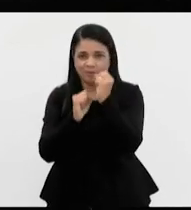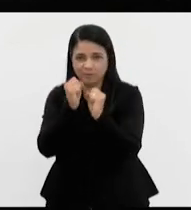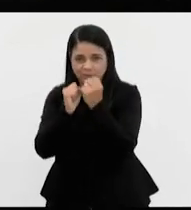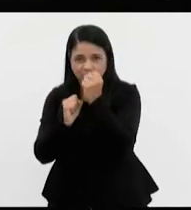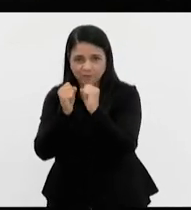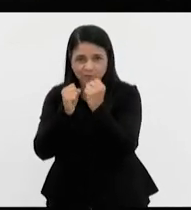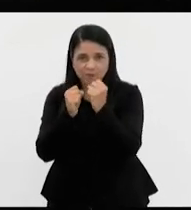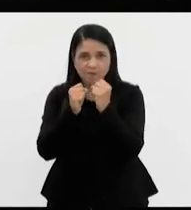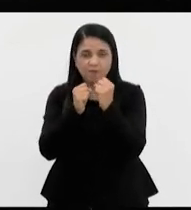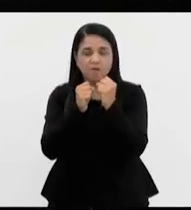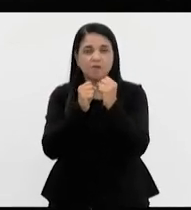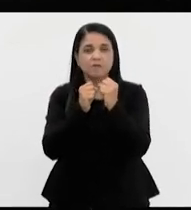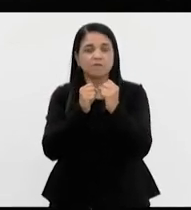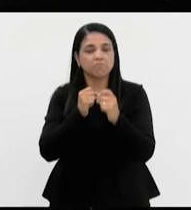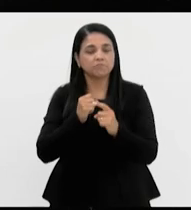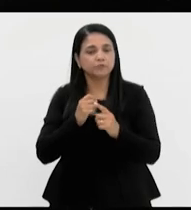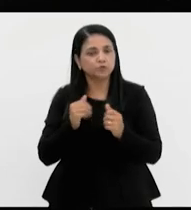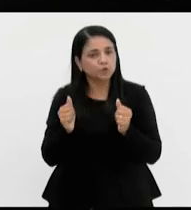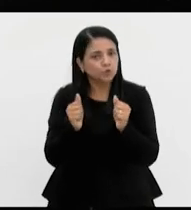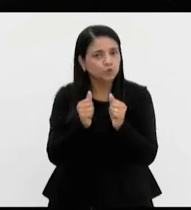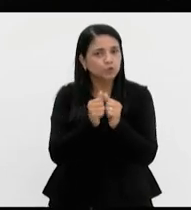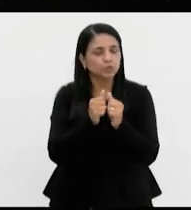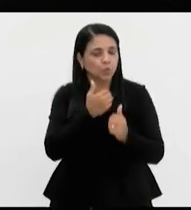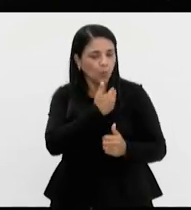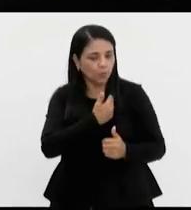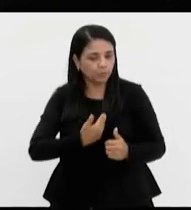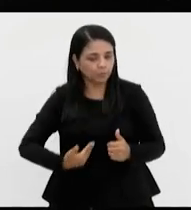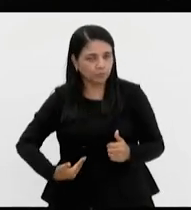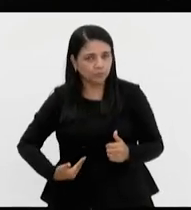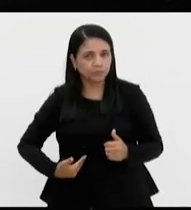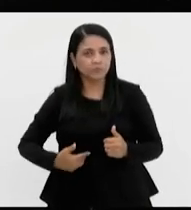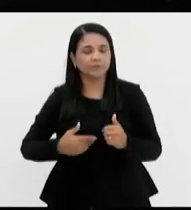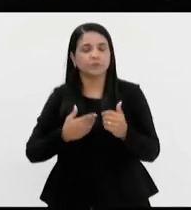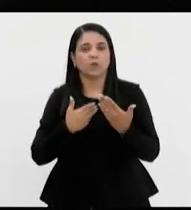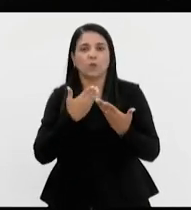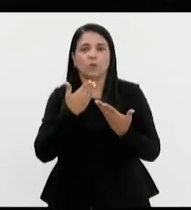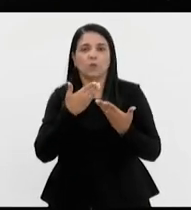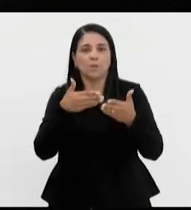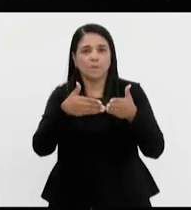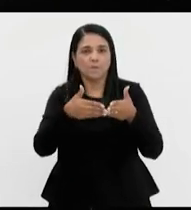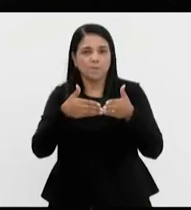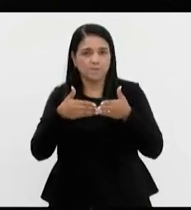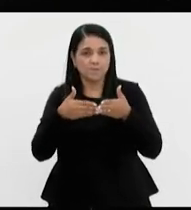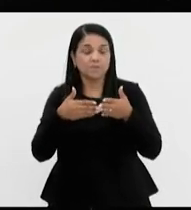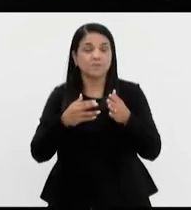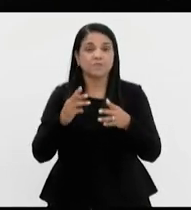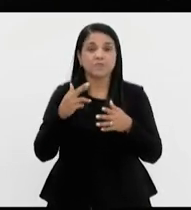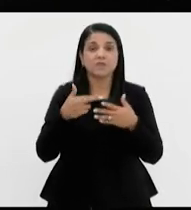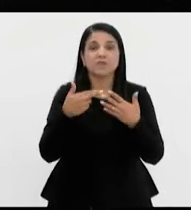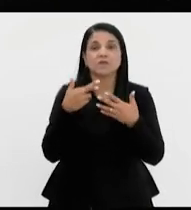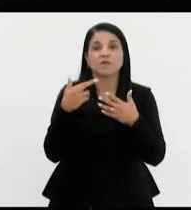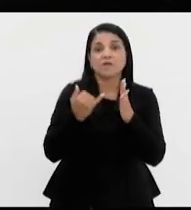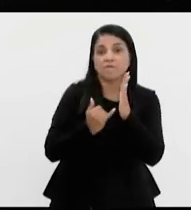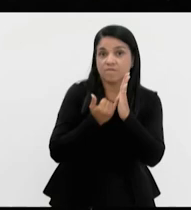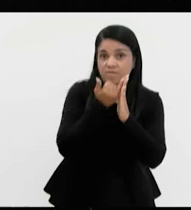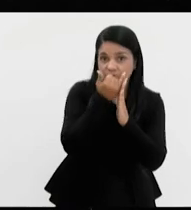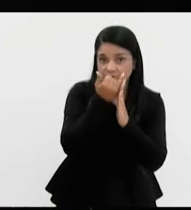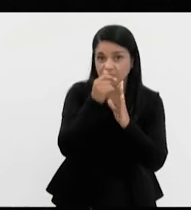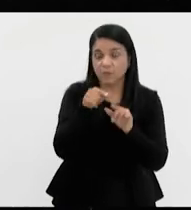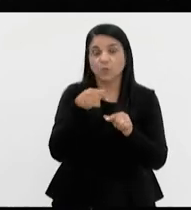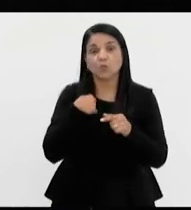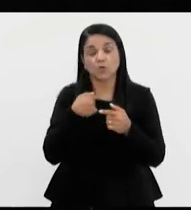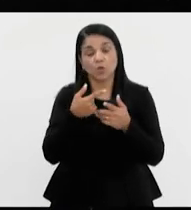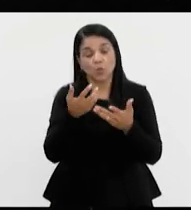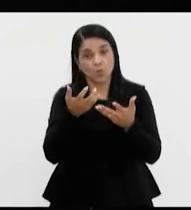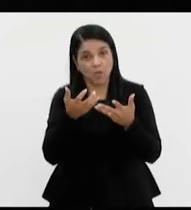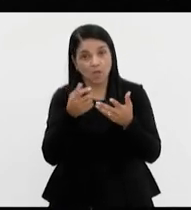que busque, junto ao governo do Estado, um benefício fiscal. Apenas o que eu sempre pondero aqui é que